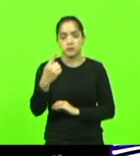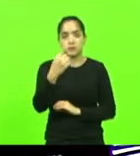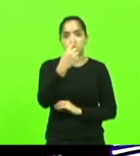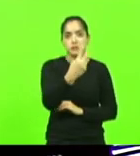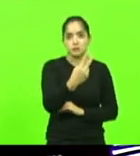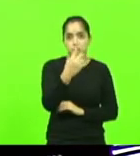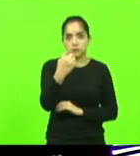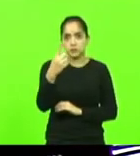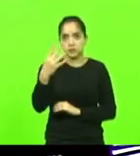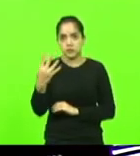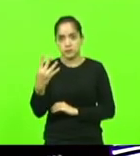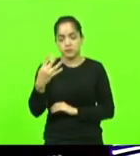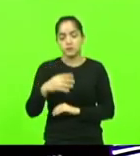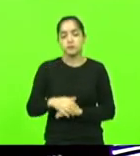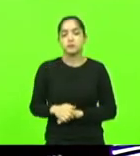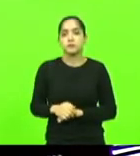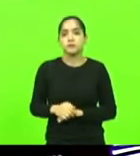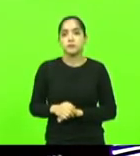214/2021,